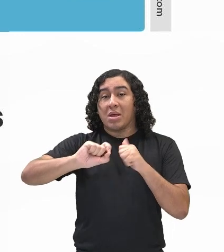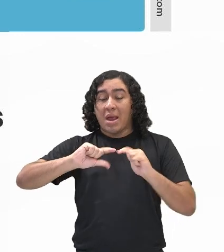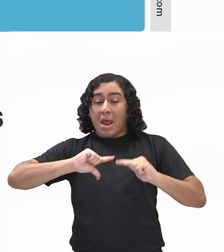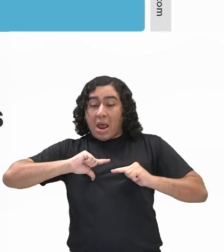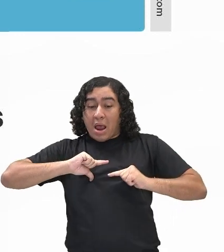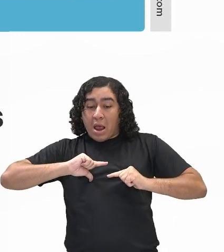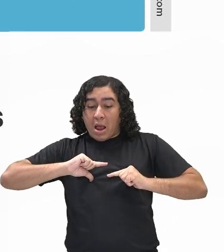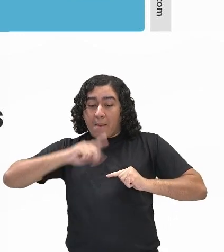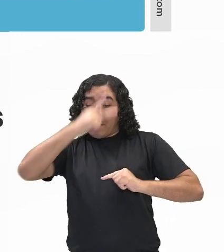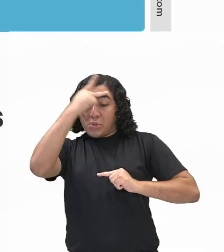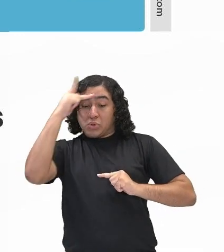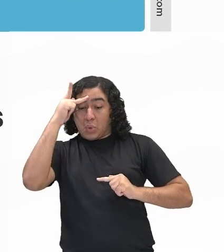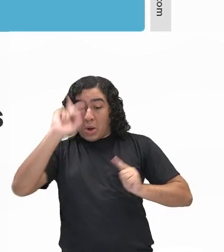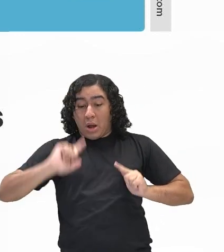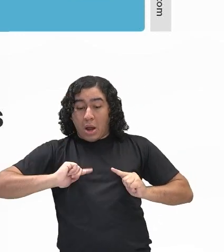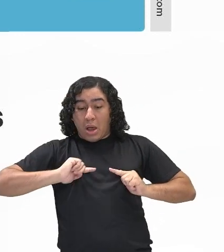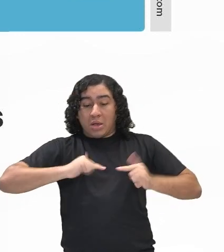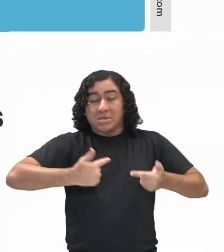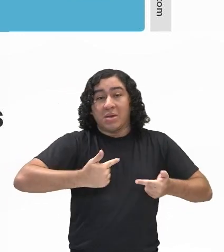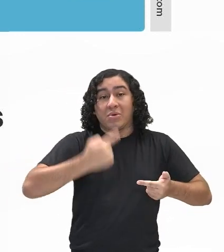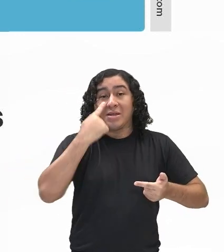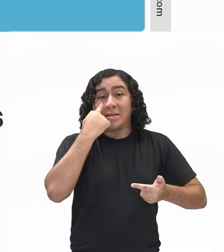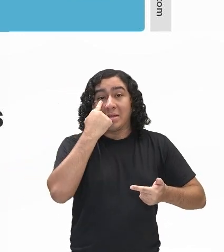interessadas ou até interesseiras.